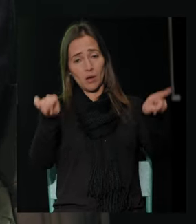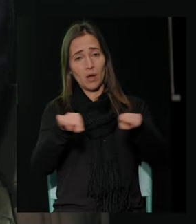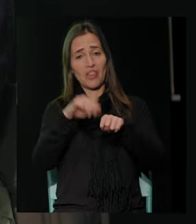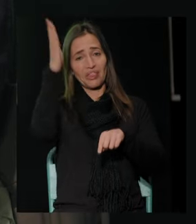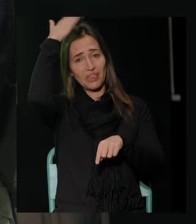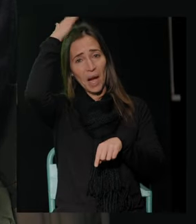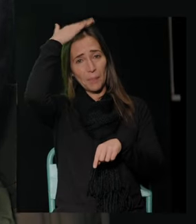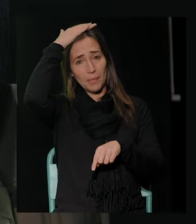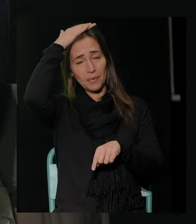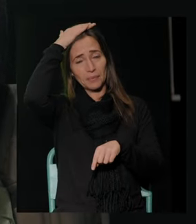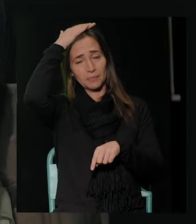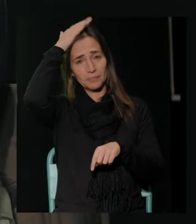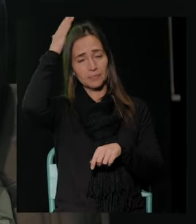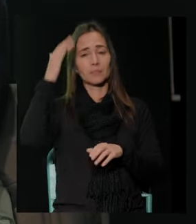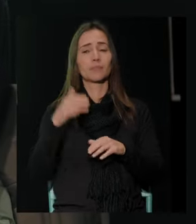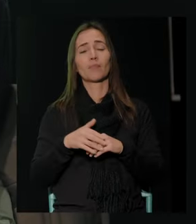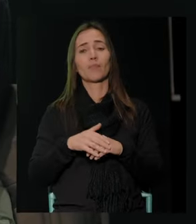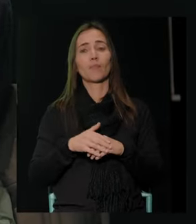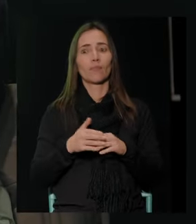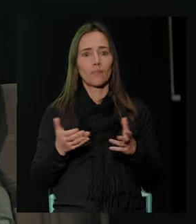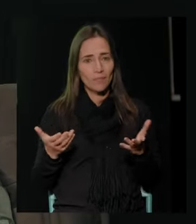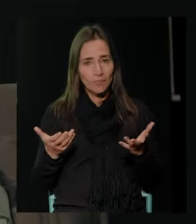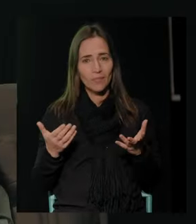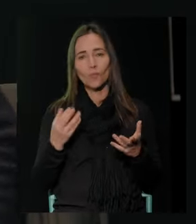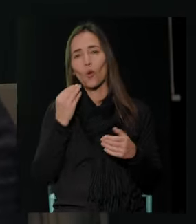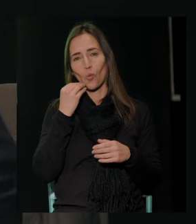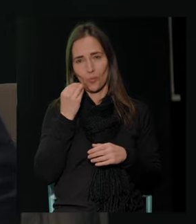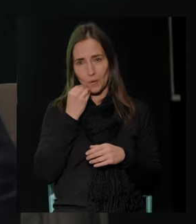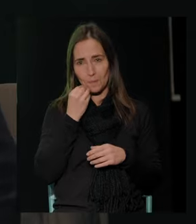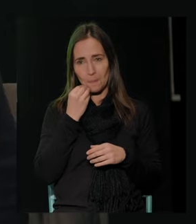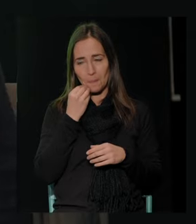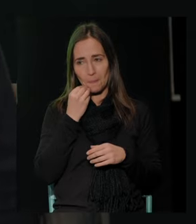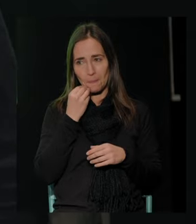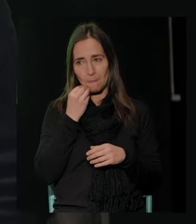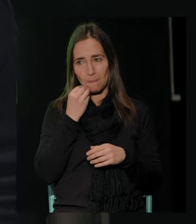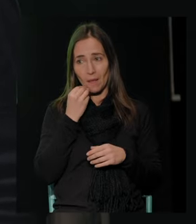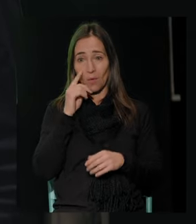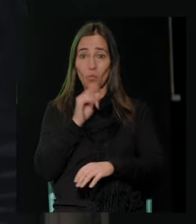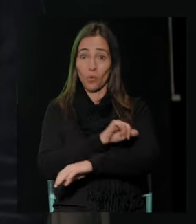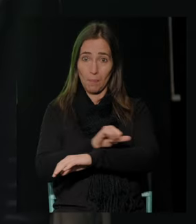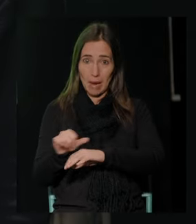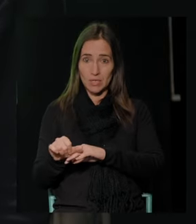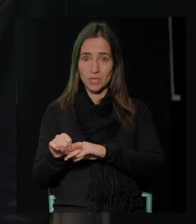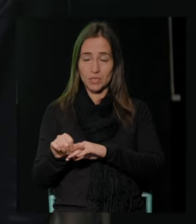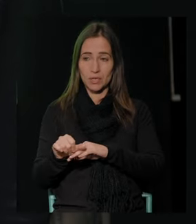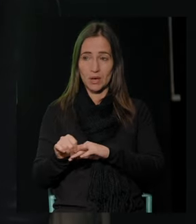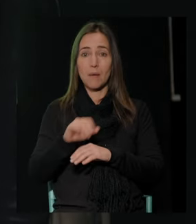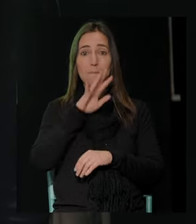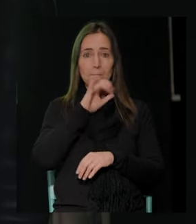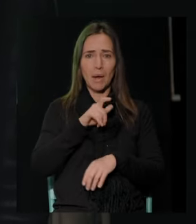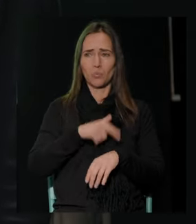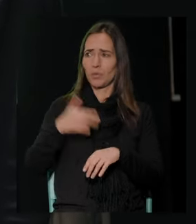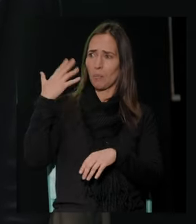Trump. Screensaver do... Exatamente. Portanto, como é que um rapaz com uma mãe com um